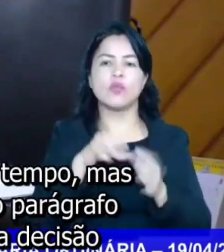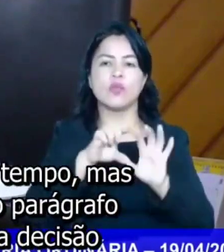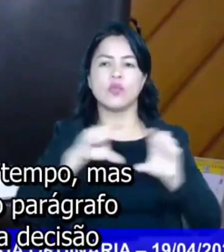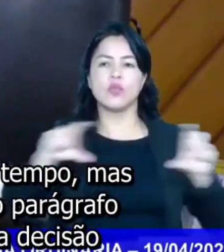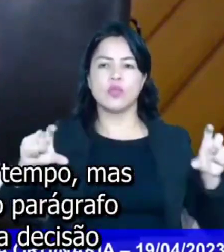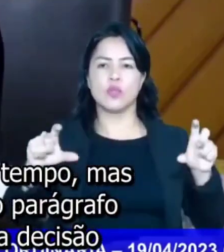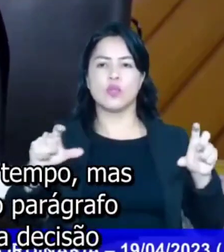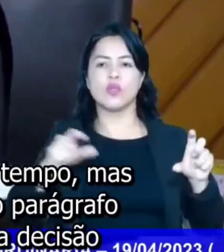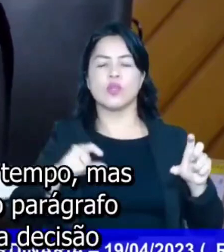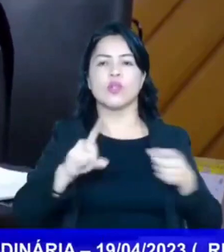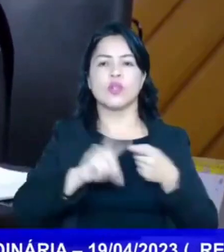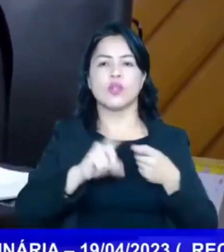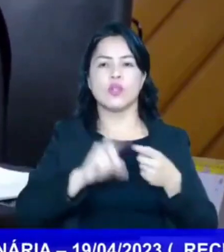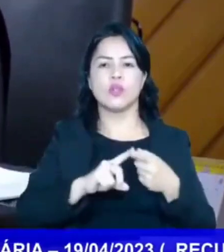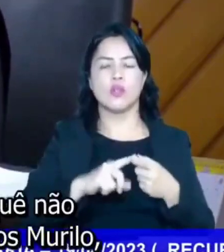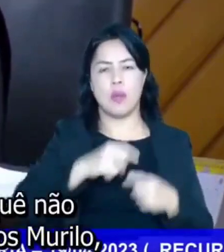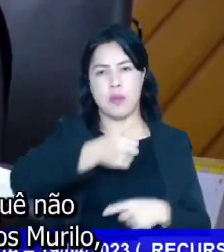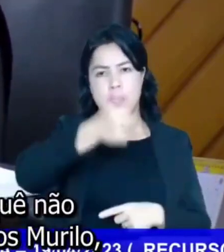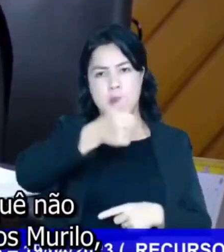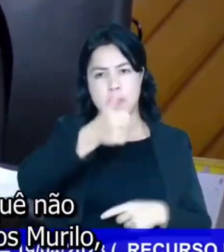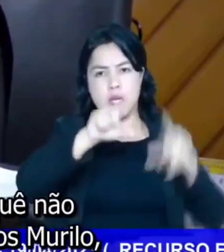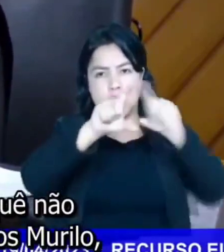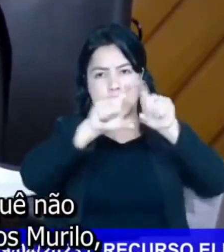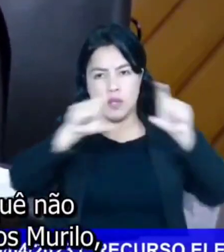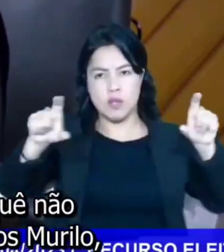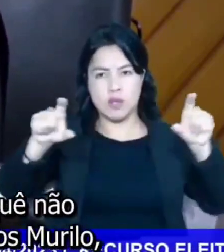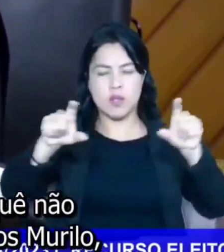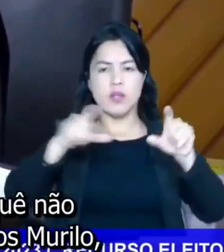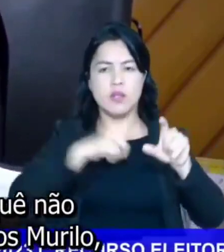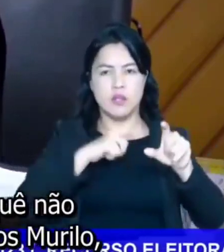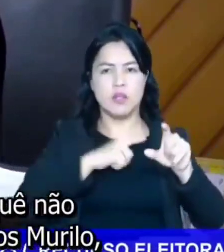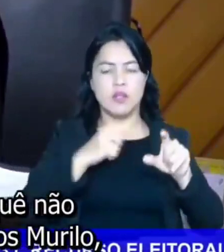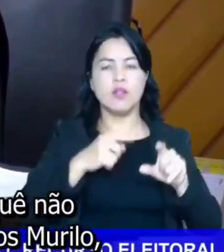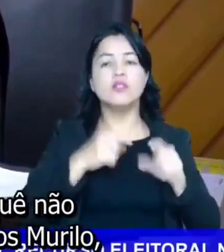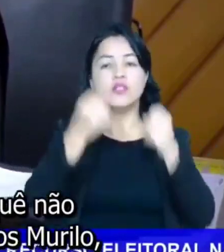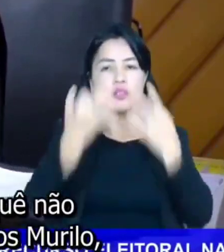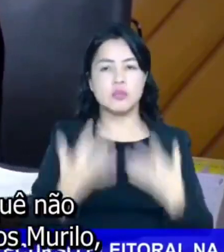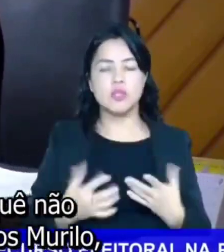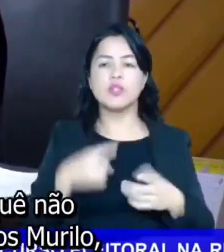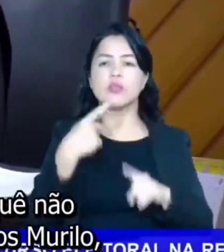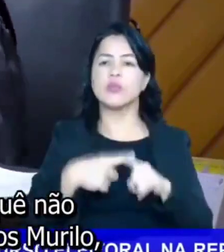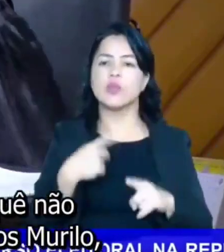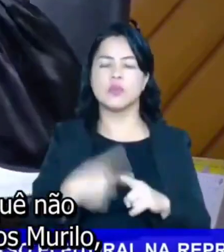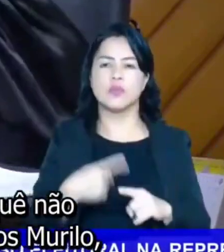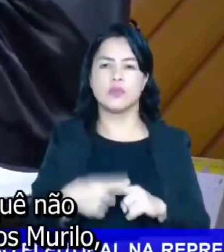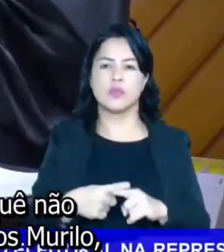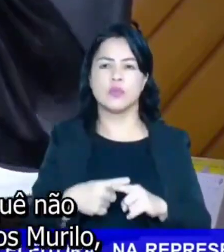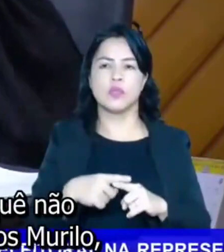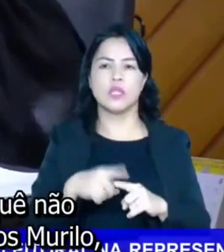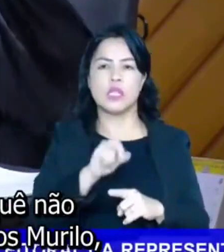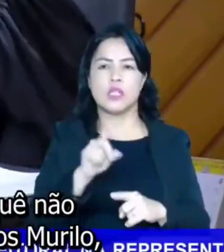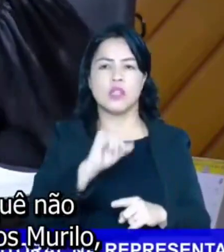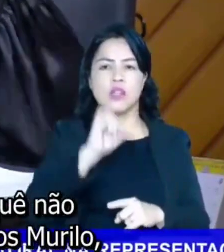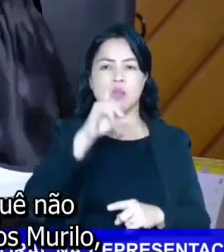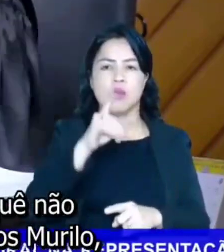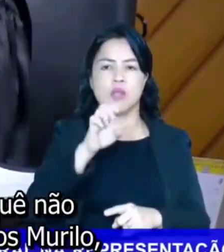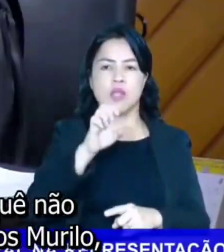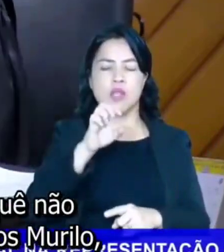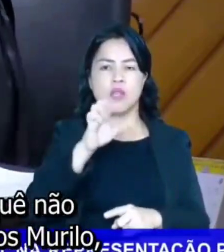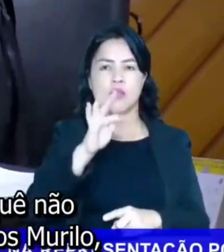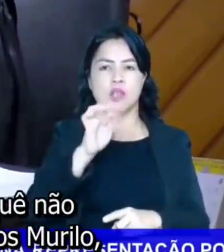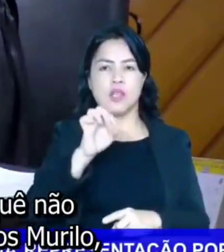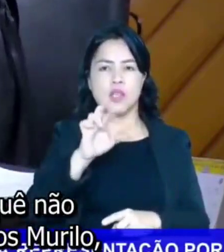primeiro parágrafo todo da decisão de Sua Excelência, em que ela justifica o porquê não deferiu para essas